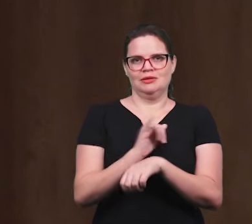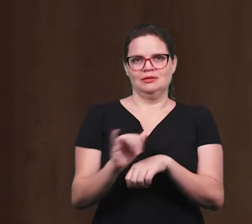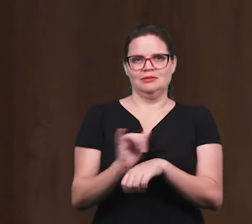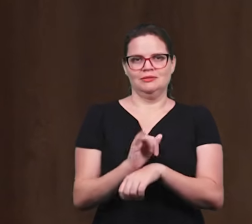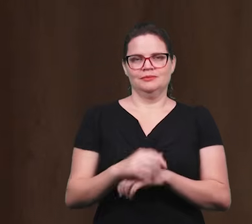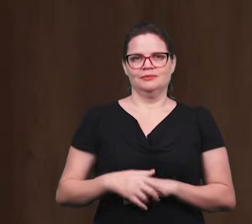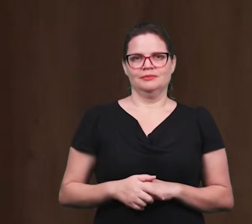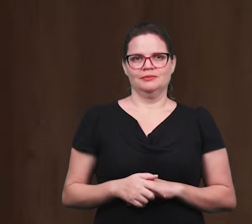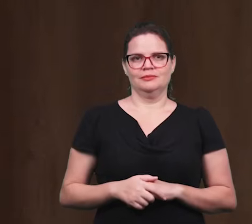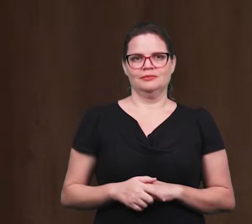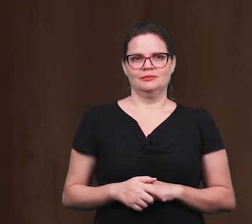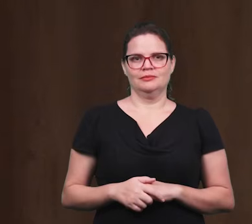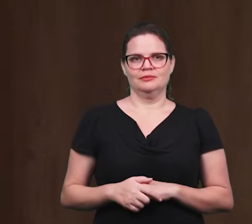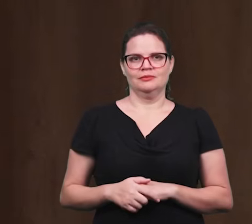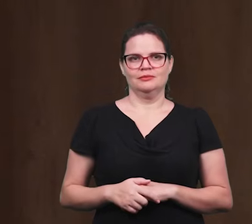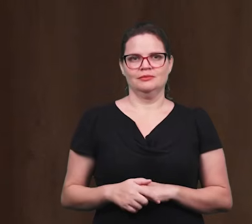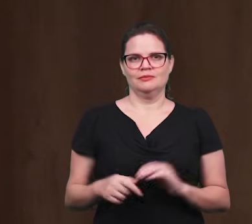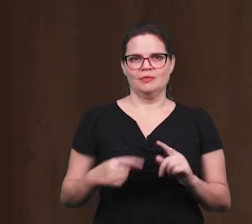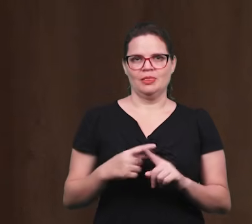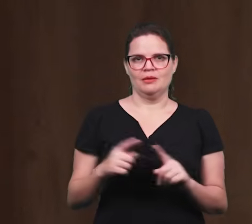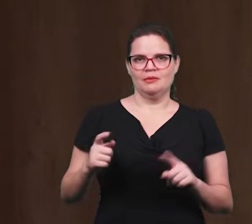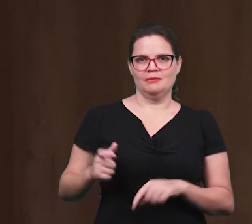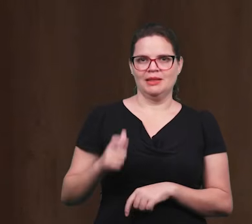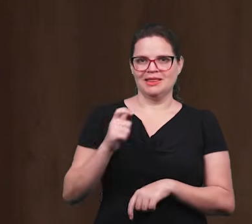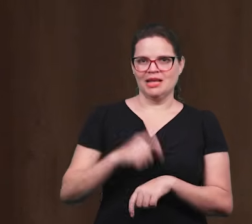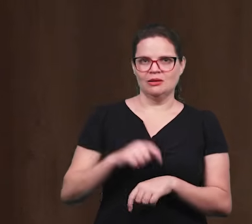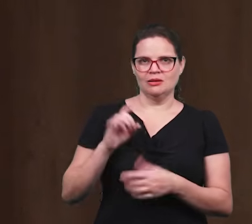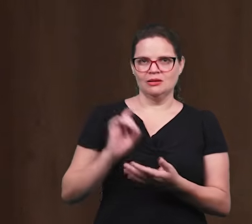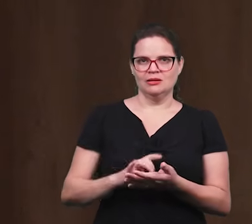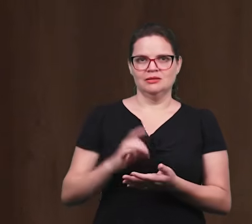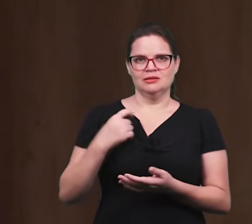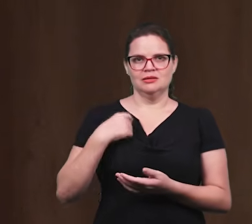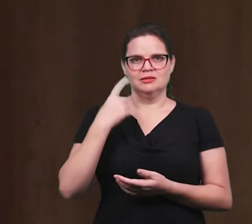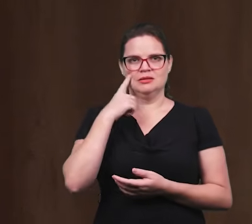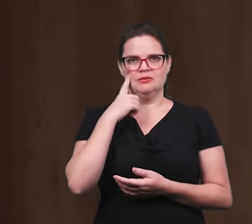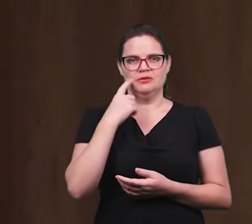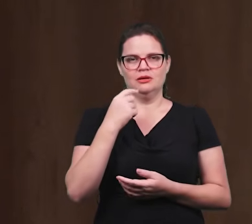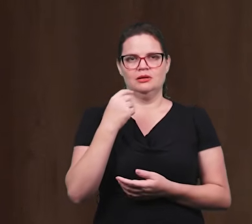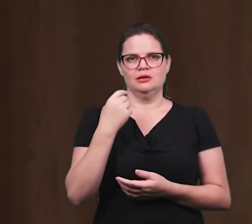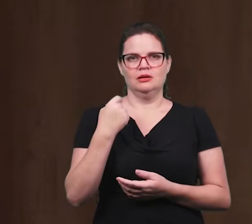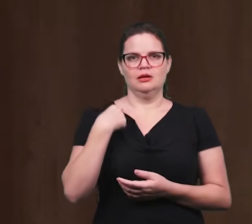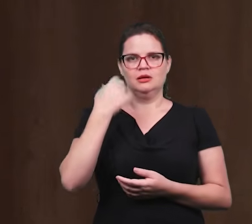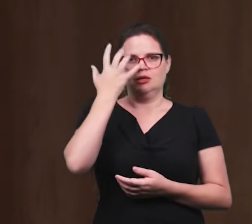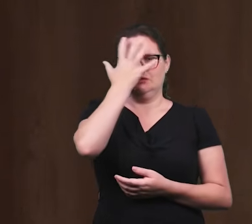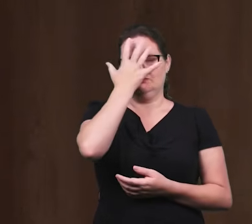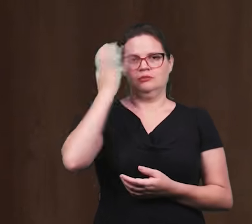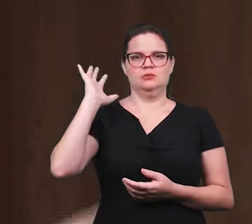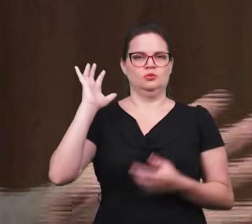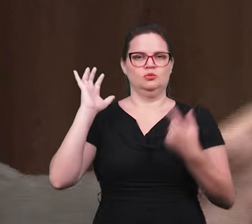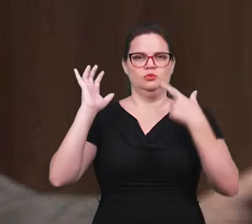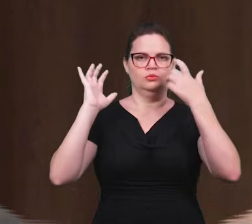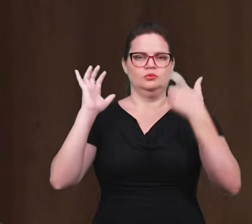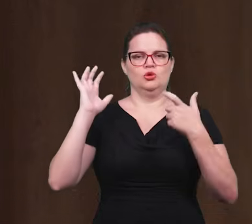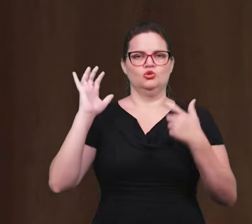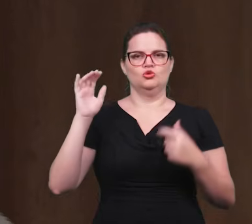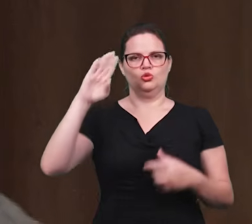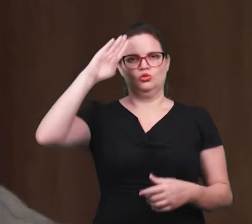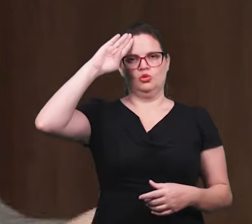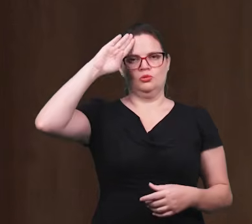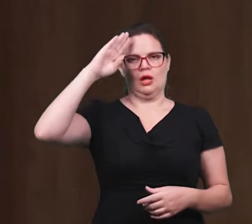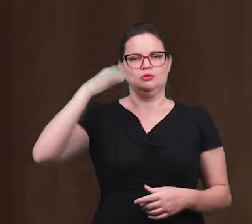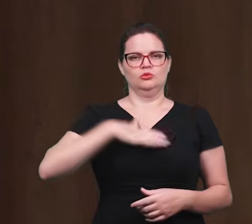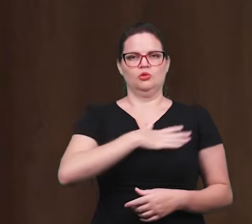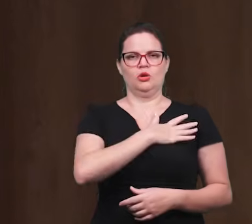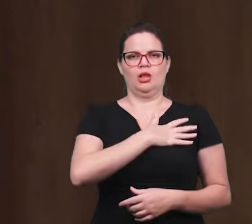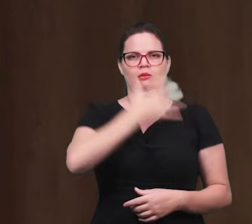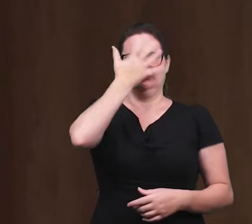Autenticidade não se consegue. Não tem essa de chegar na... a gente chega assim, tira aqui, não, mudei a cara, agora eu estou no quartel, aqui eu sou